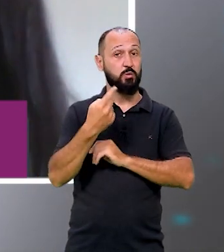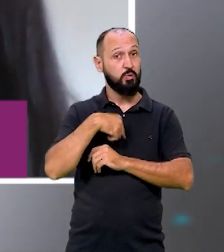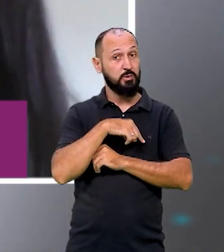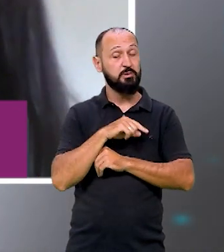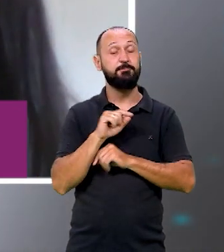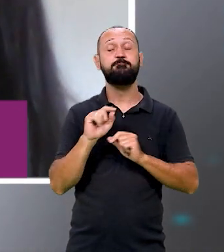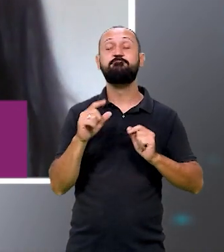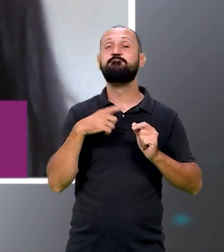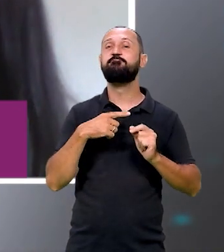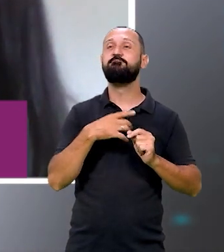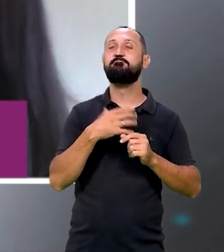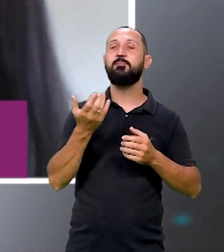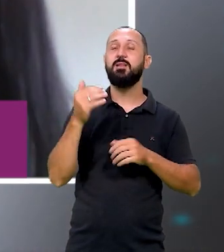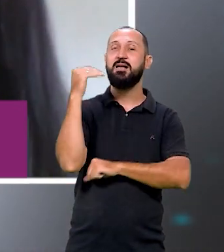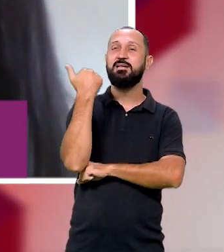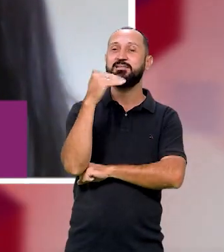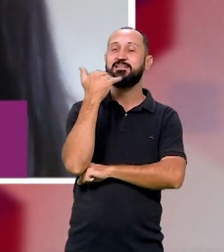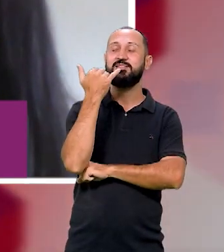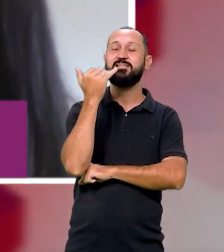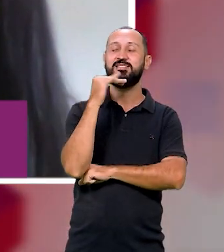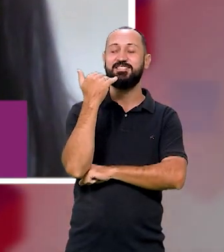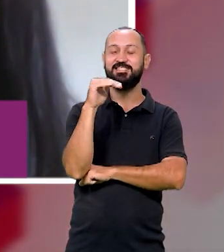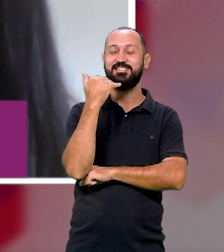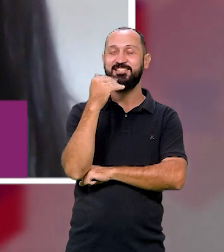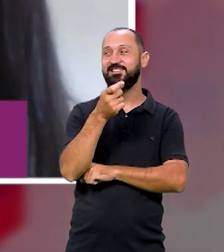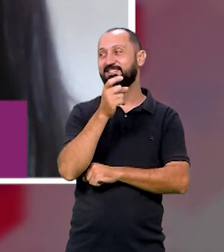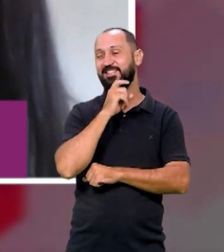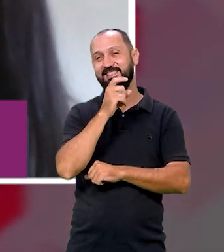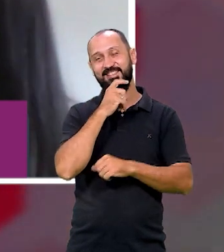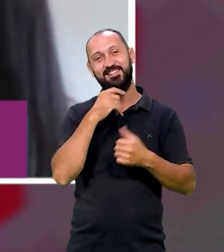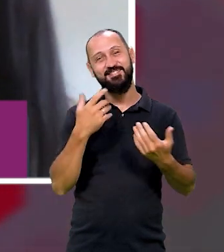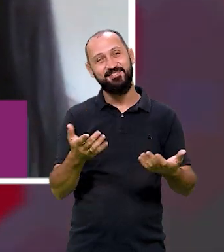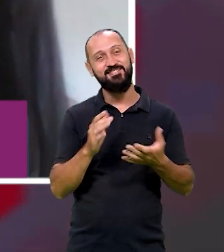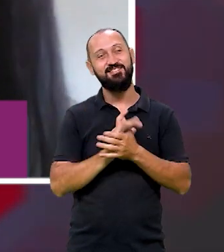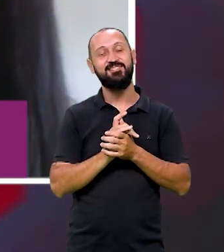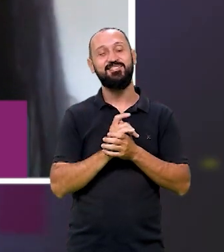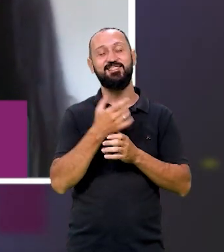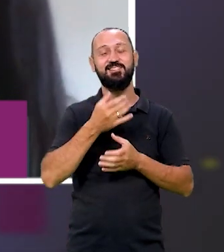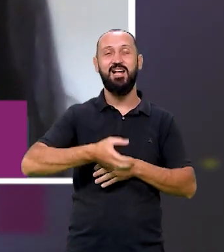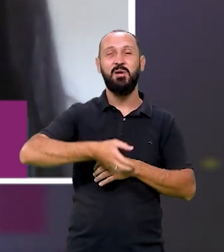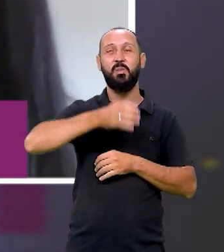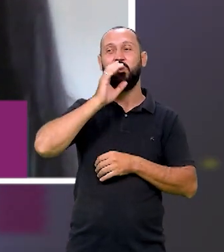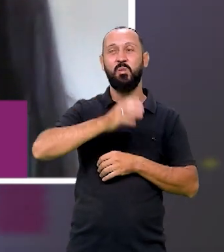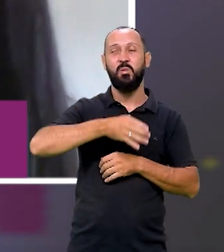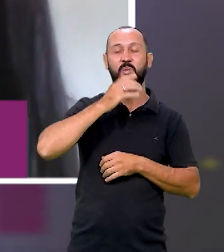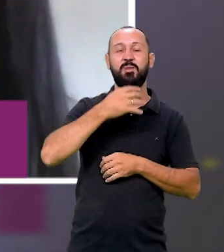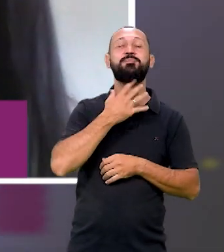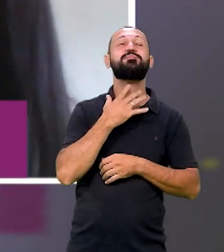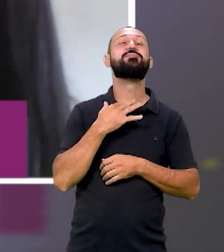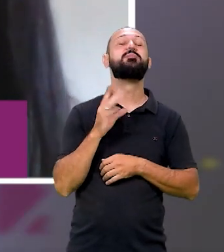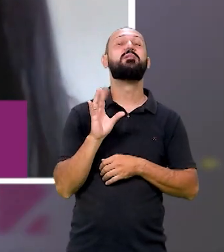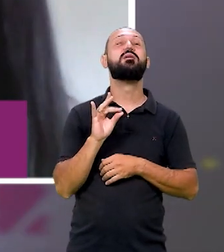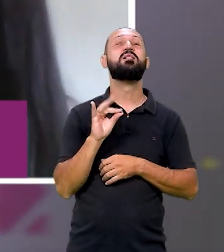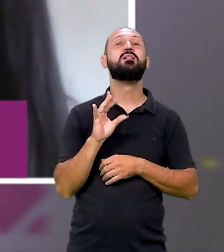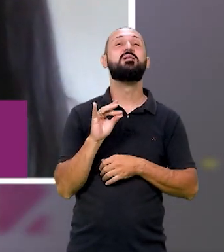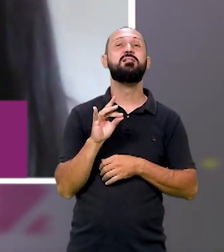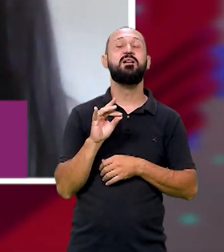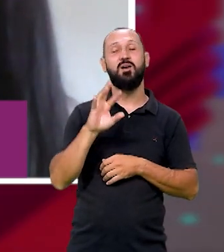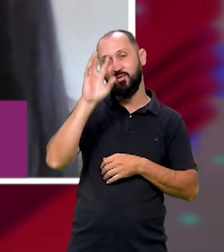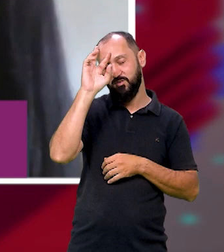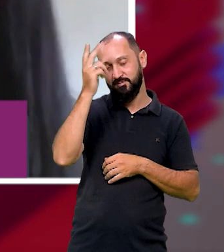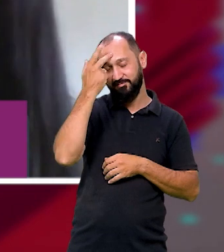hábito cultural nosso, é aquela cervejinha gelada, que também dá está se hidratando, que está matando a sede,